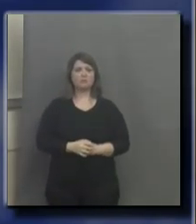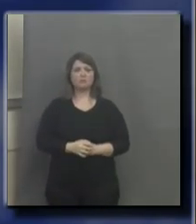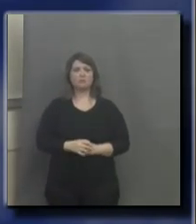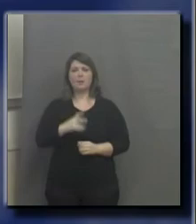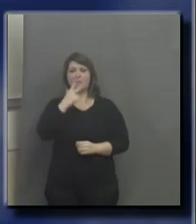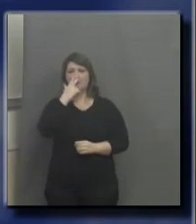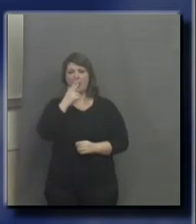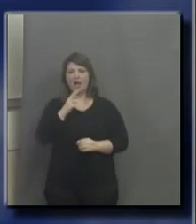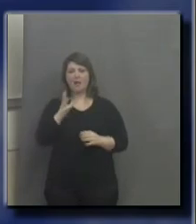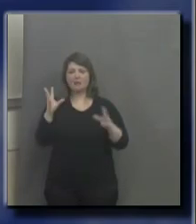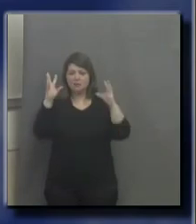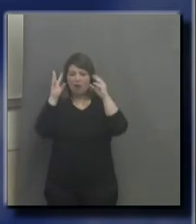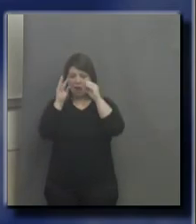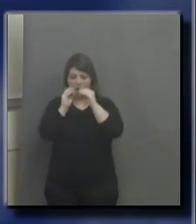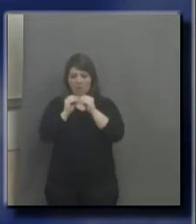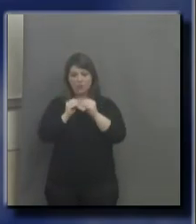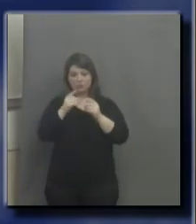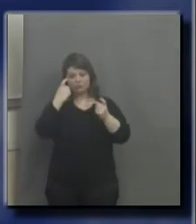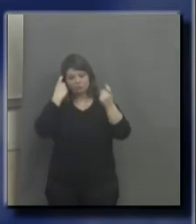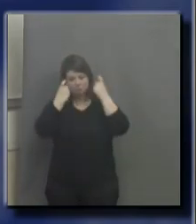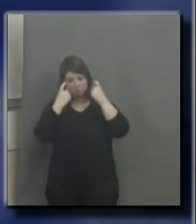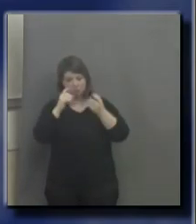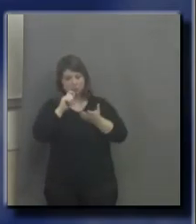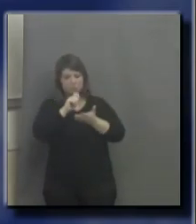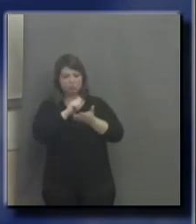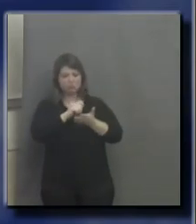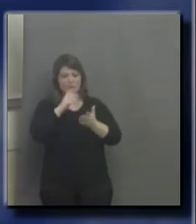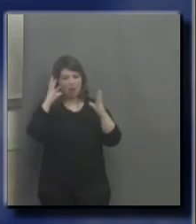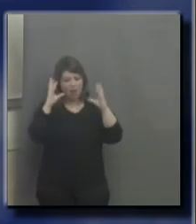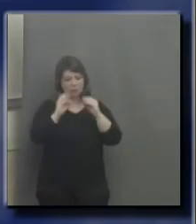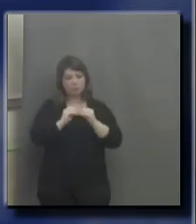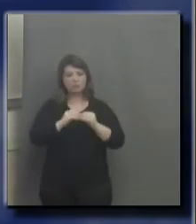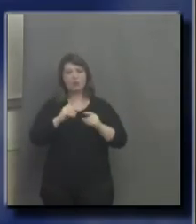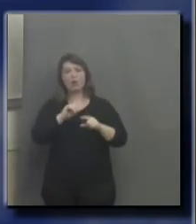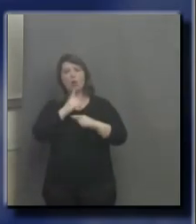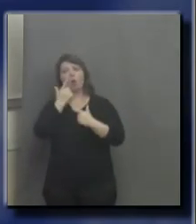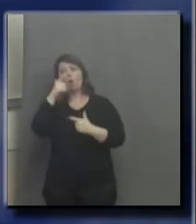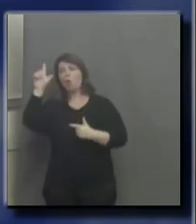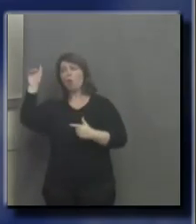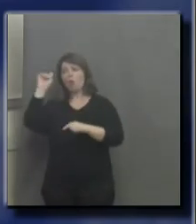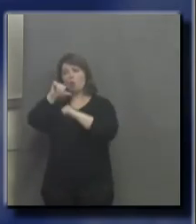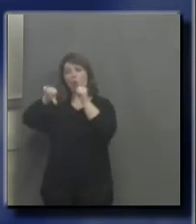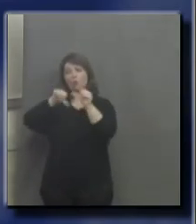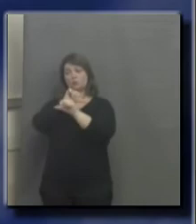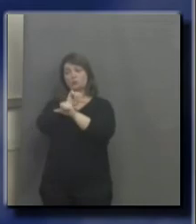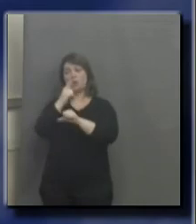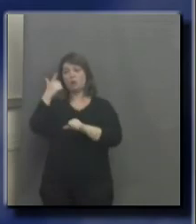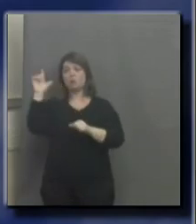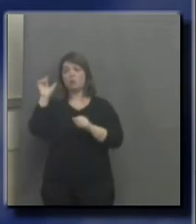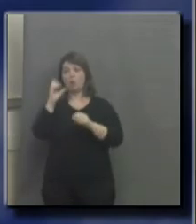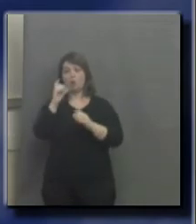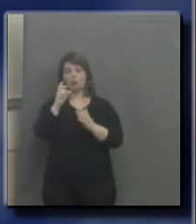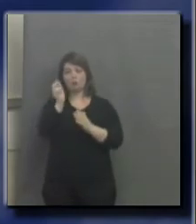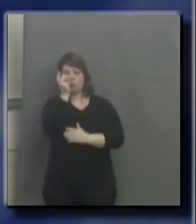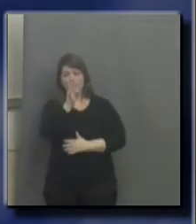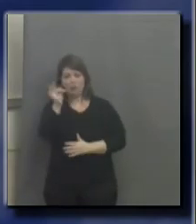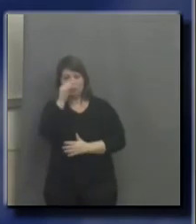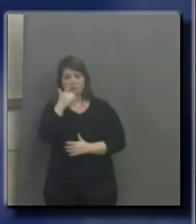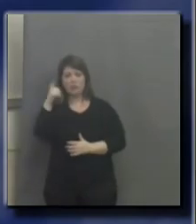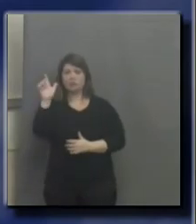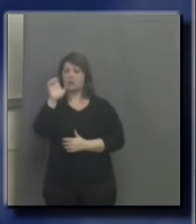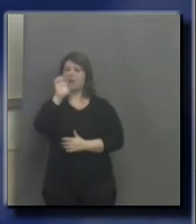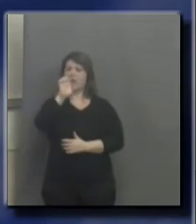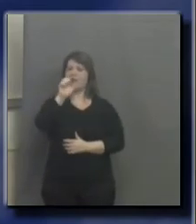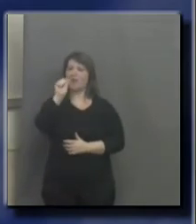através de uma resolução, contrário à autorização de cursos de graduação da saúde em EAD.